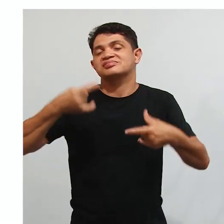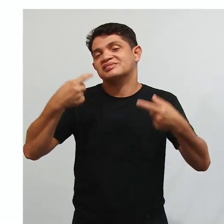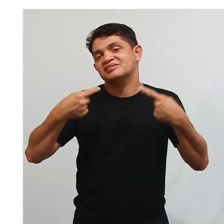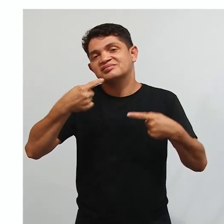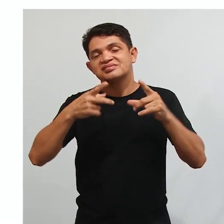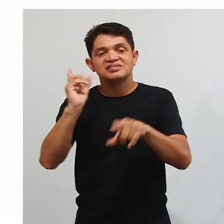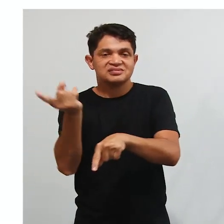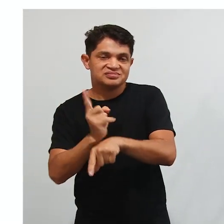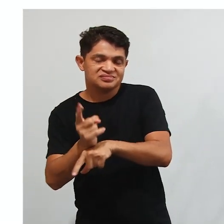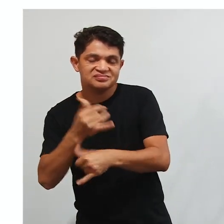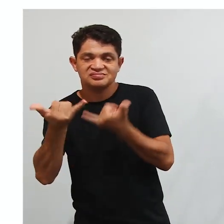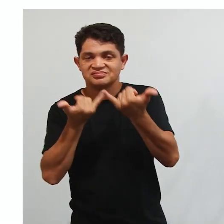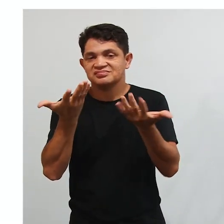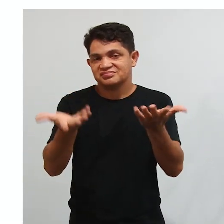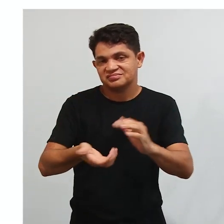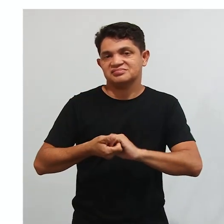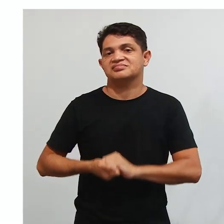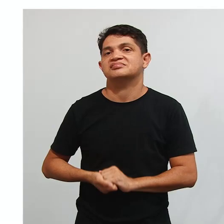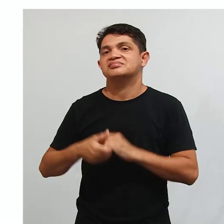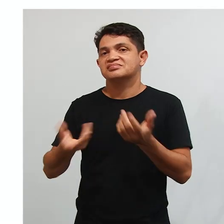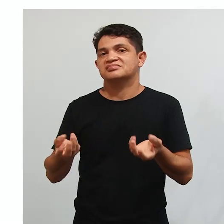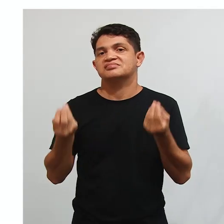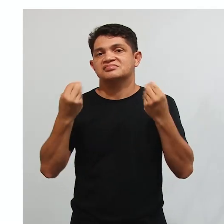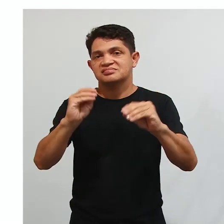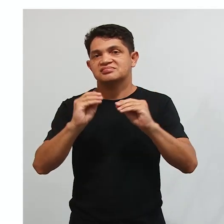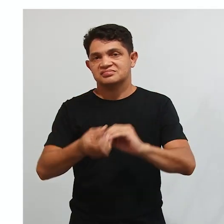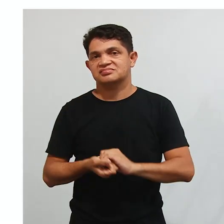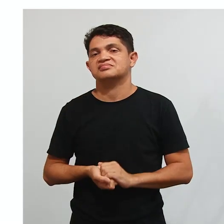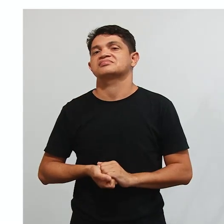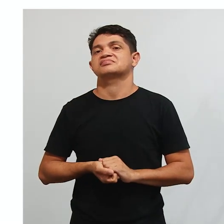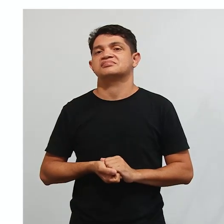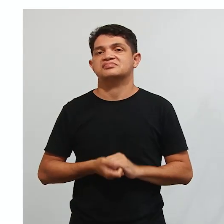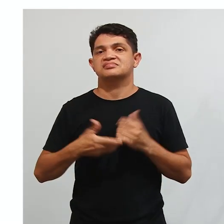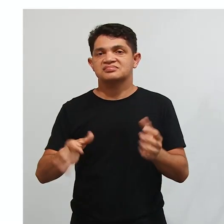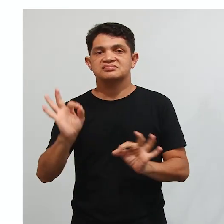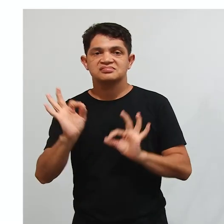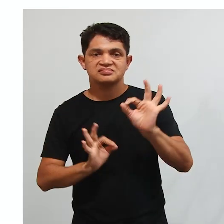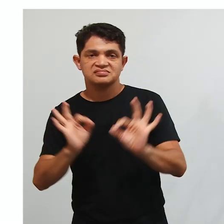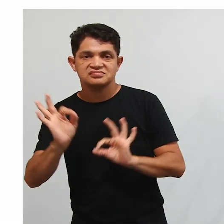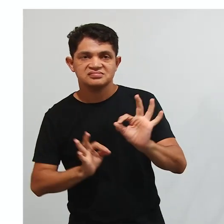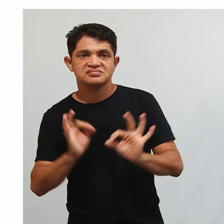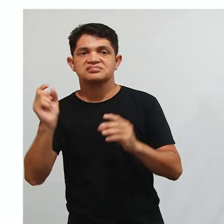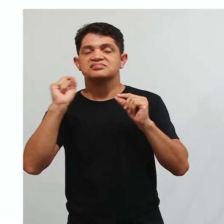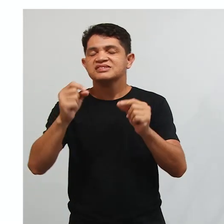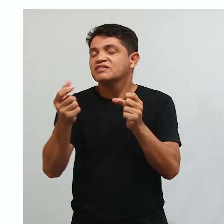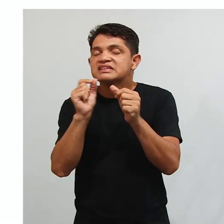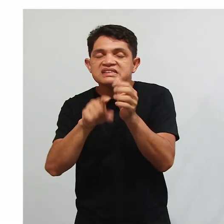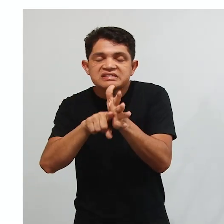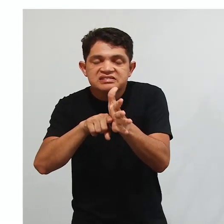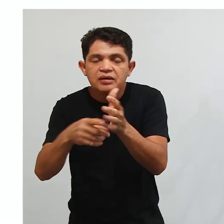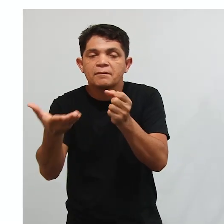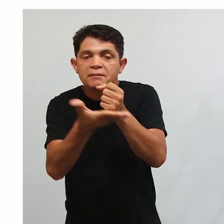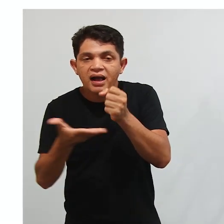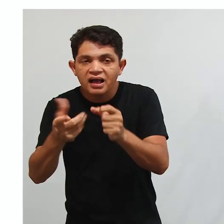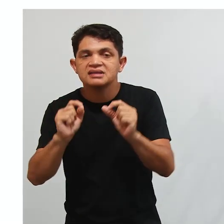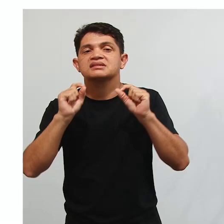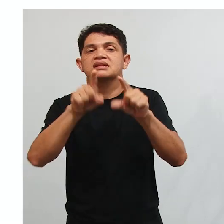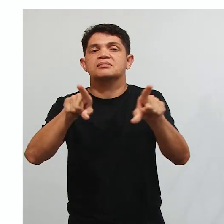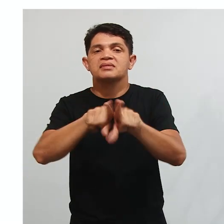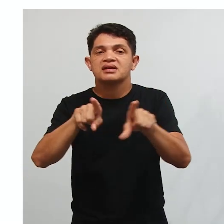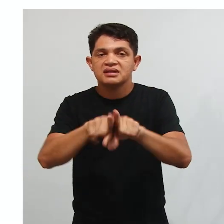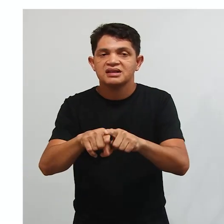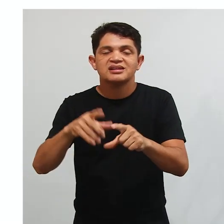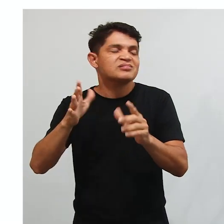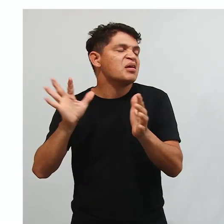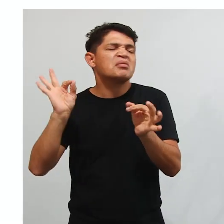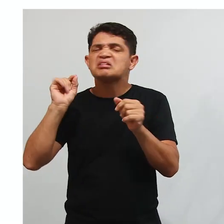fazendo coisas que não servem para nada então ele tava aqui Descobrindo a roda né fazendo a pesquisa básica e os outros dizendo que aquela